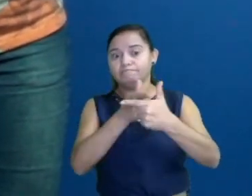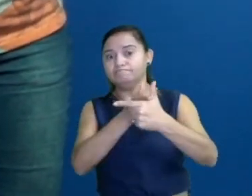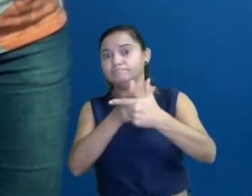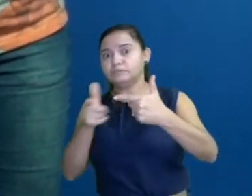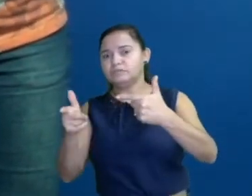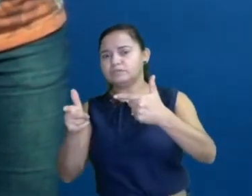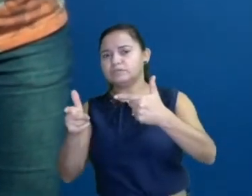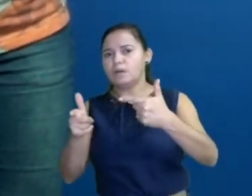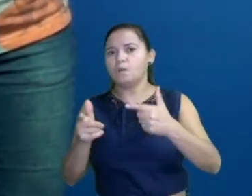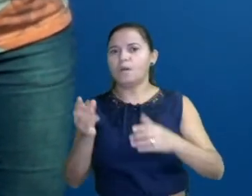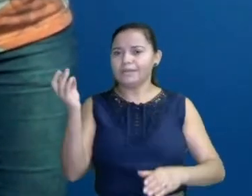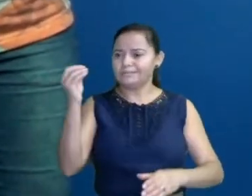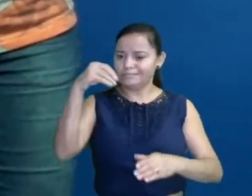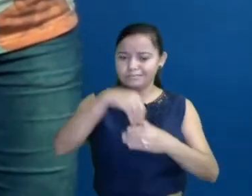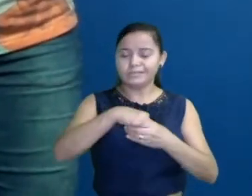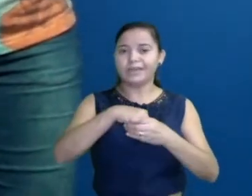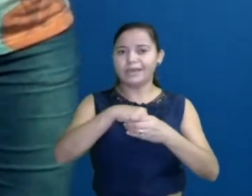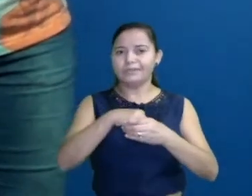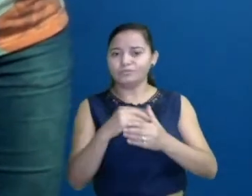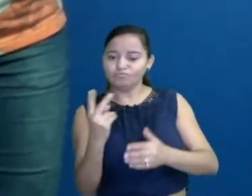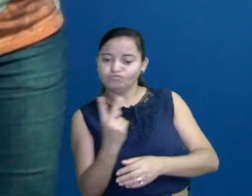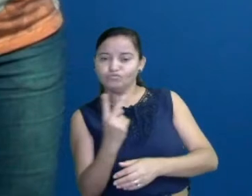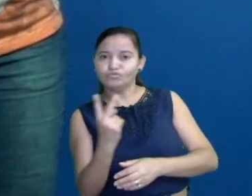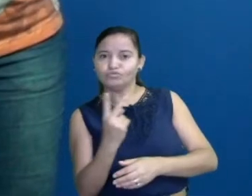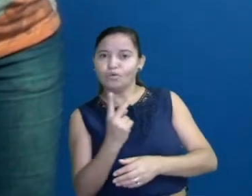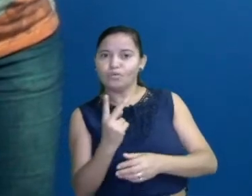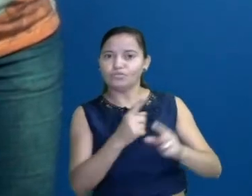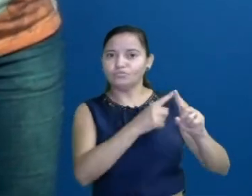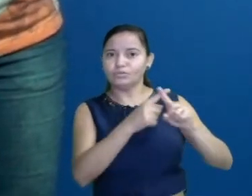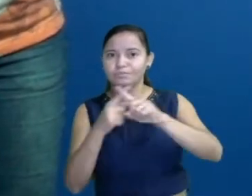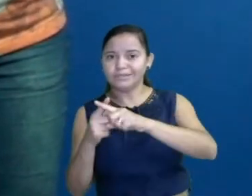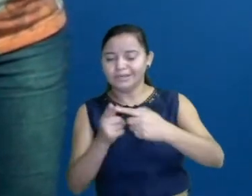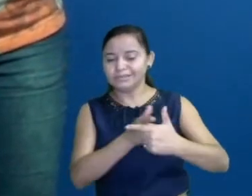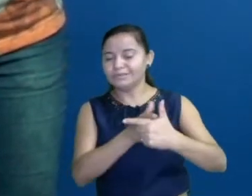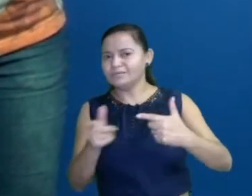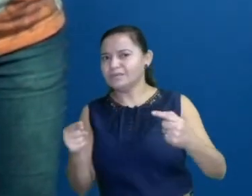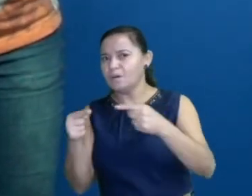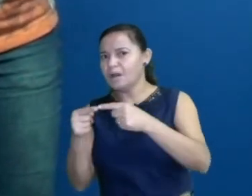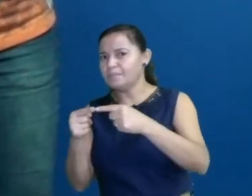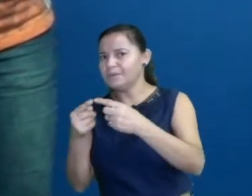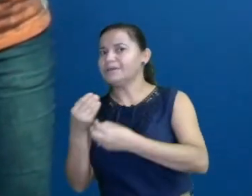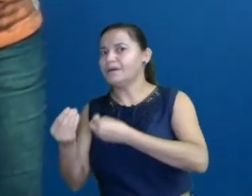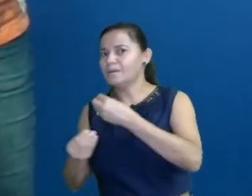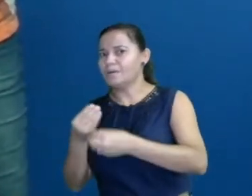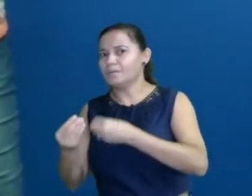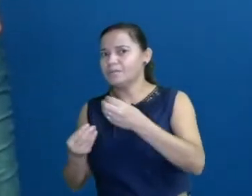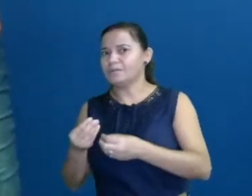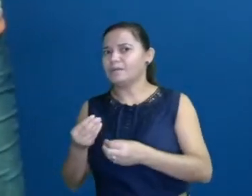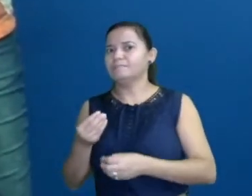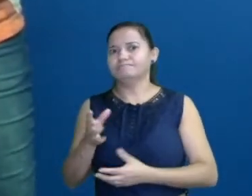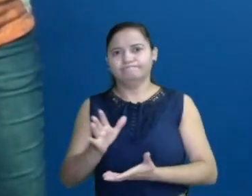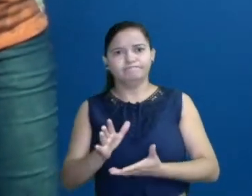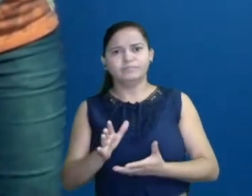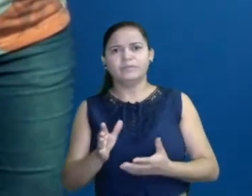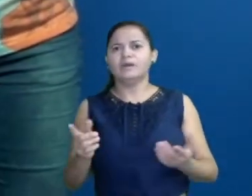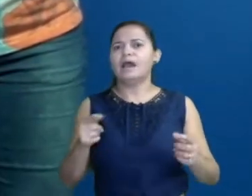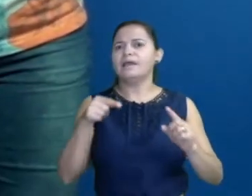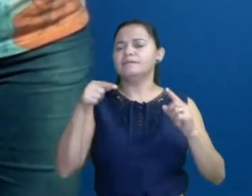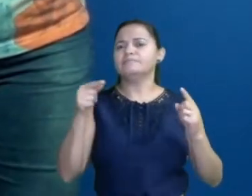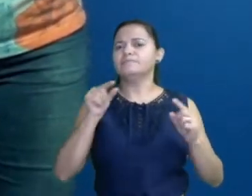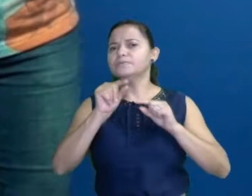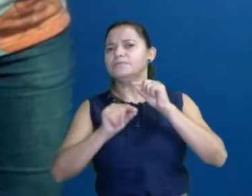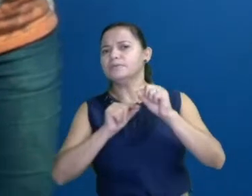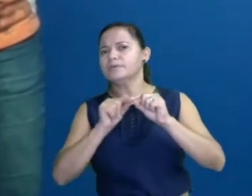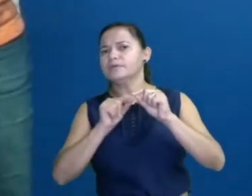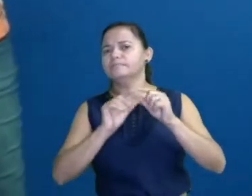entender dentro dessa dessa esses dois problemas é o que vem a ser a propriedade da multiplicação e da